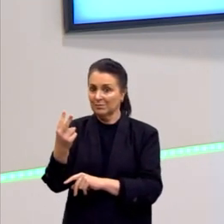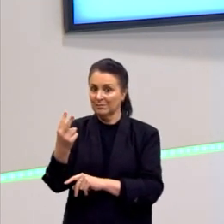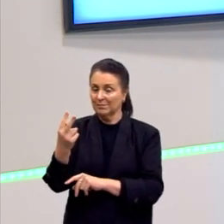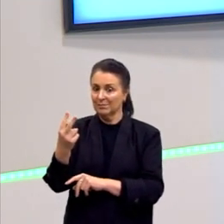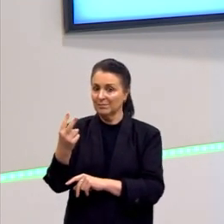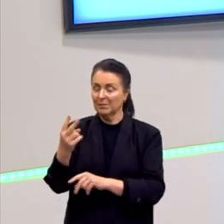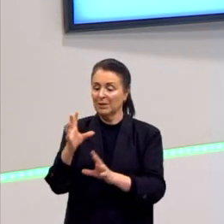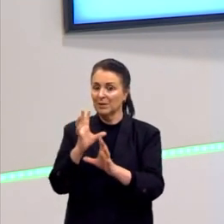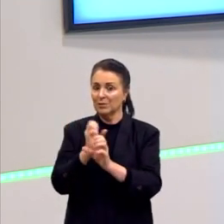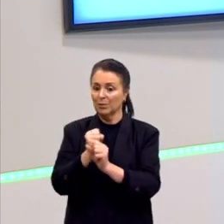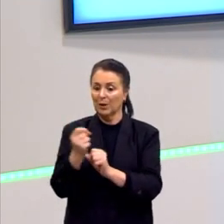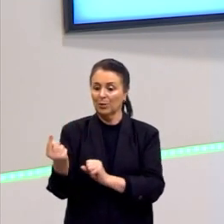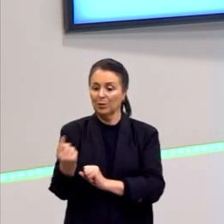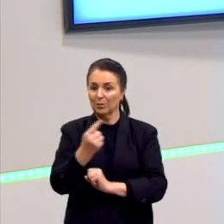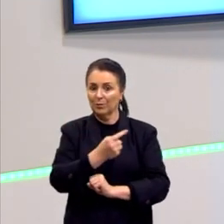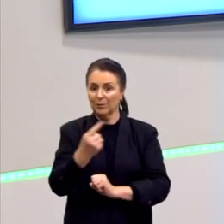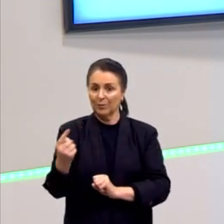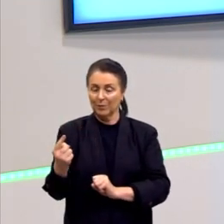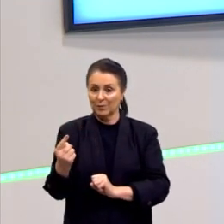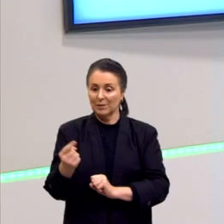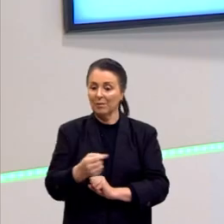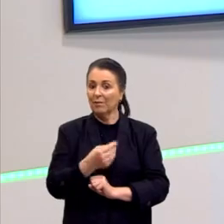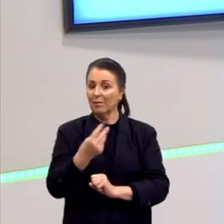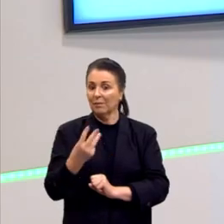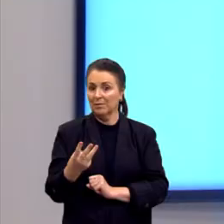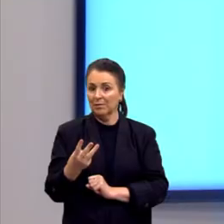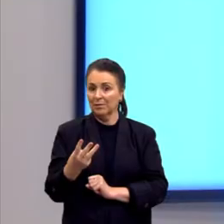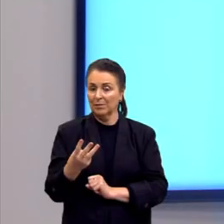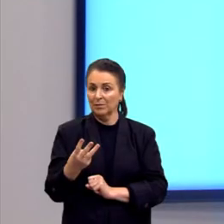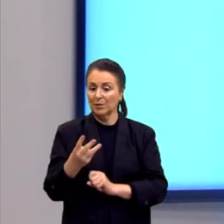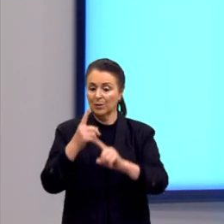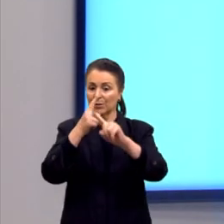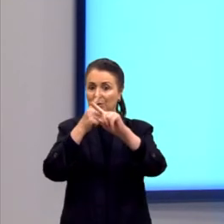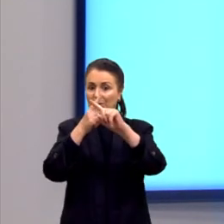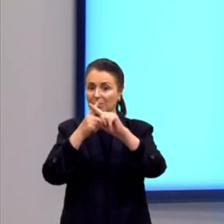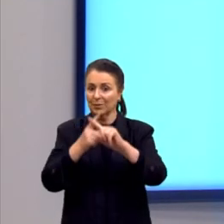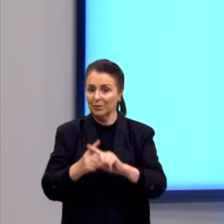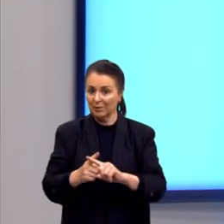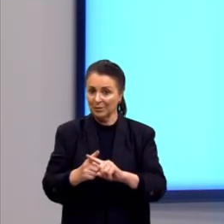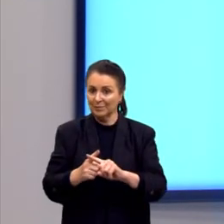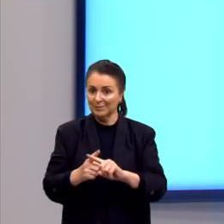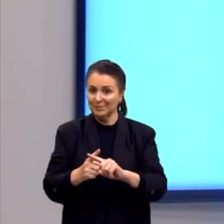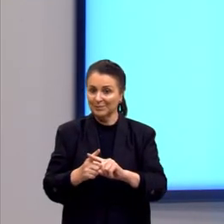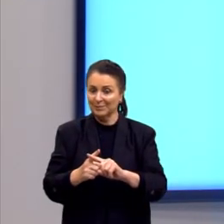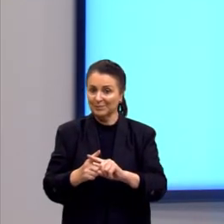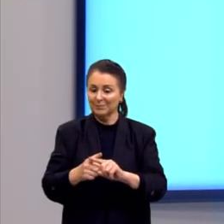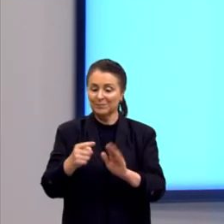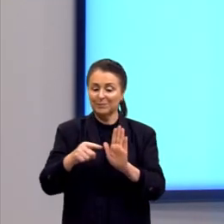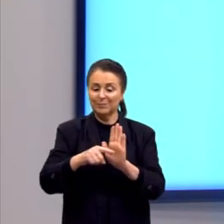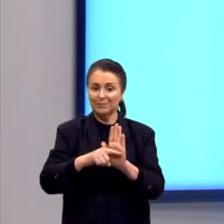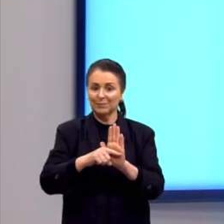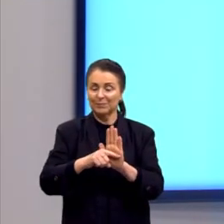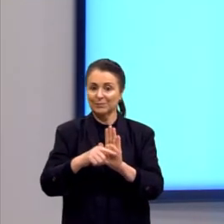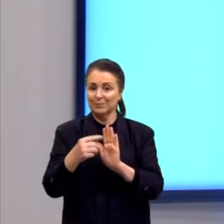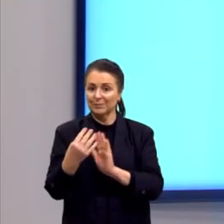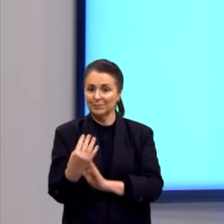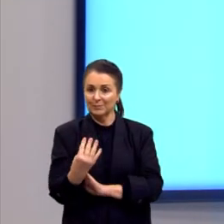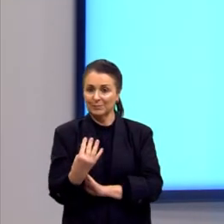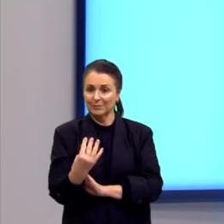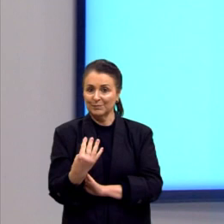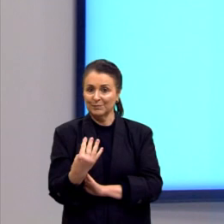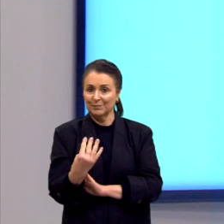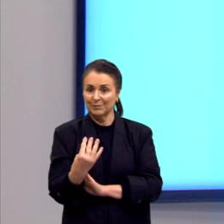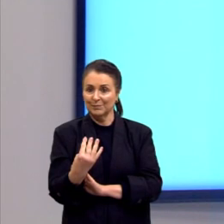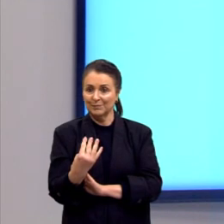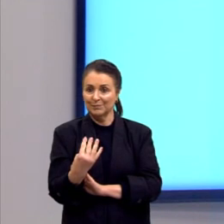em que a soma deles resulta em três e o produto deles resulta em menos quatro né o